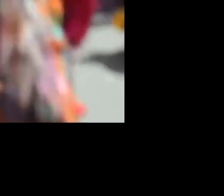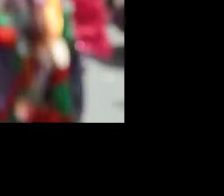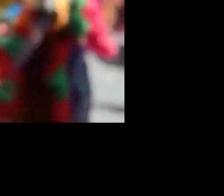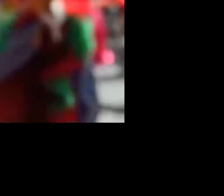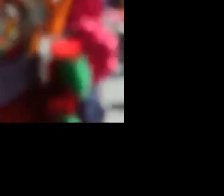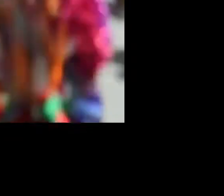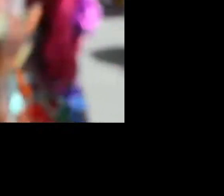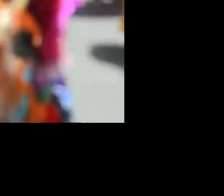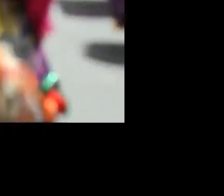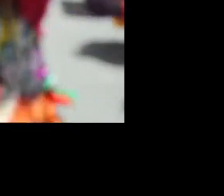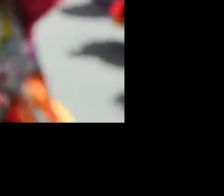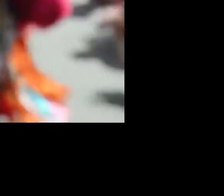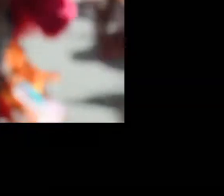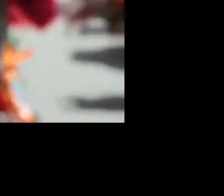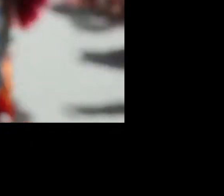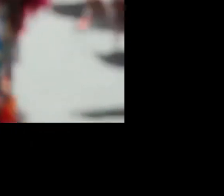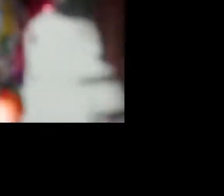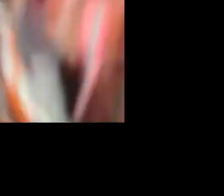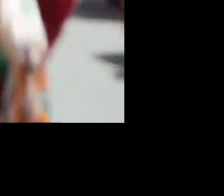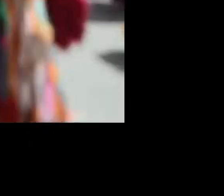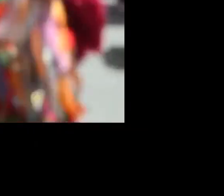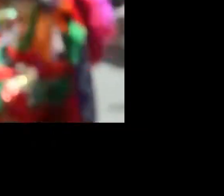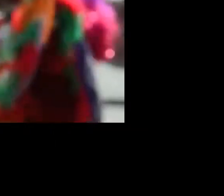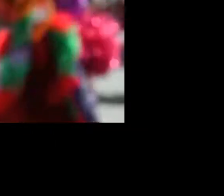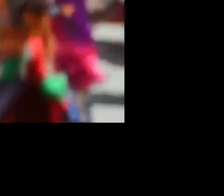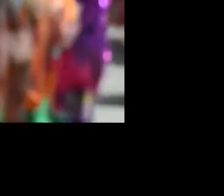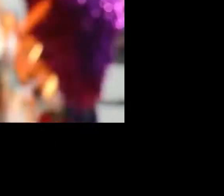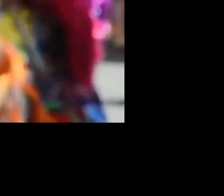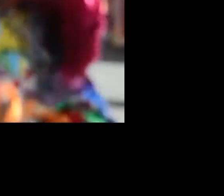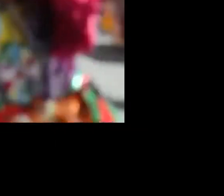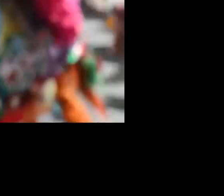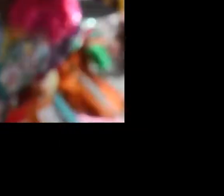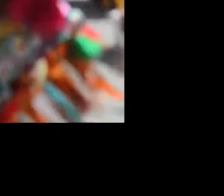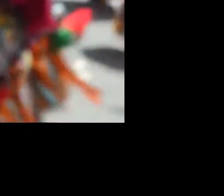E boi maravilhoso. E boi, venha logo se amostrar.